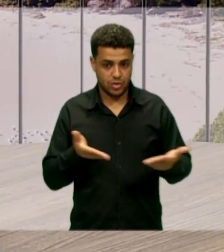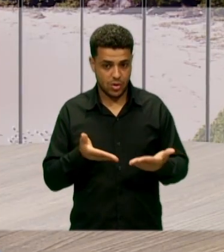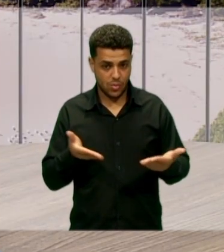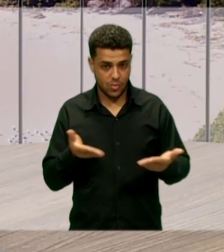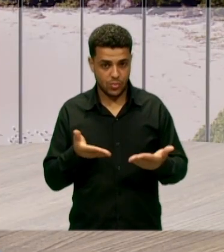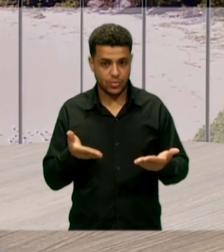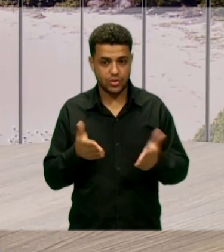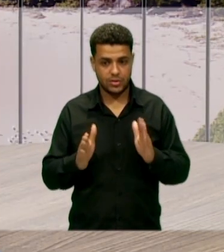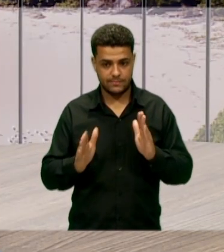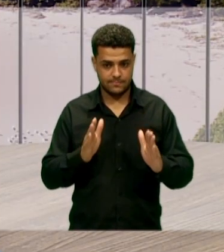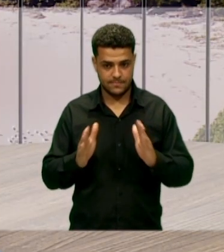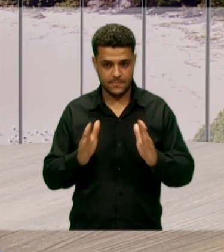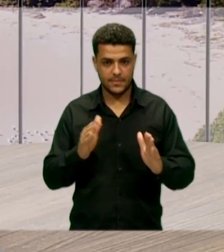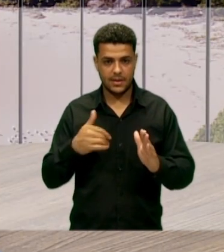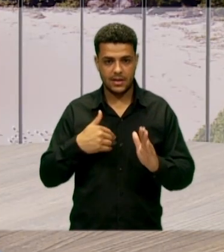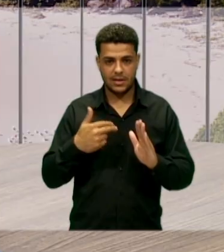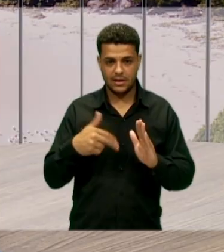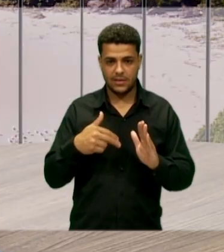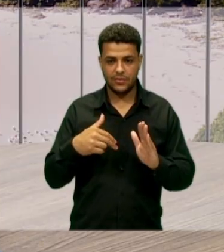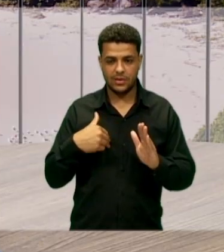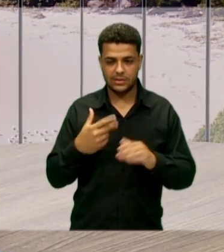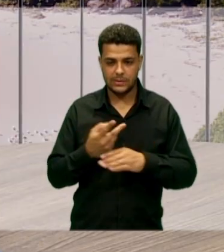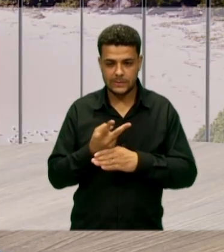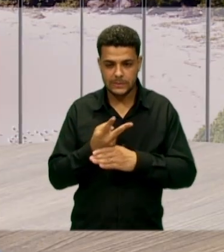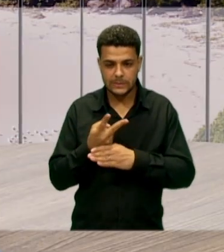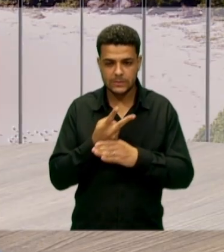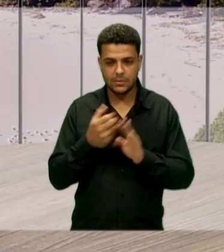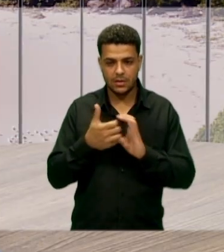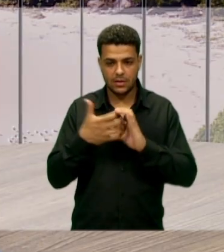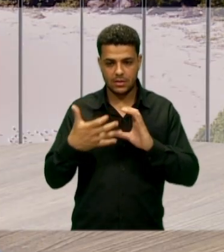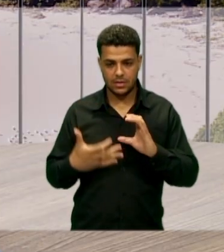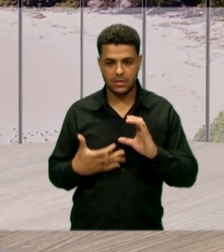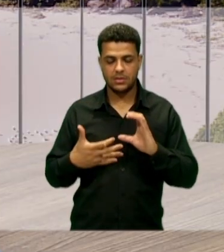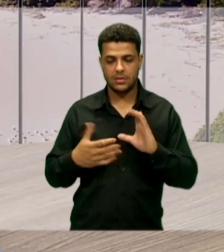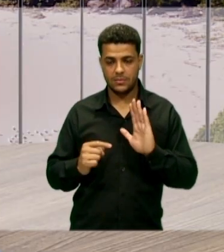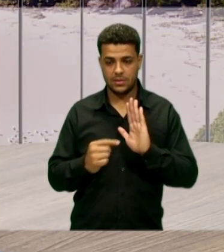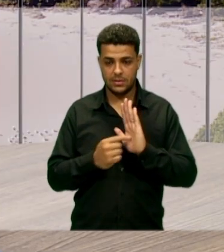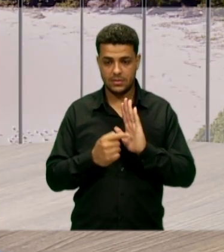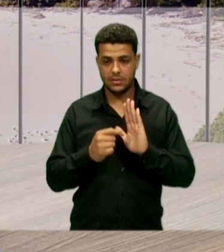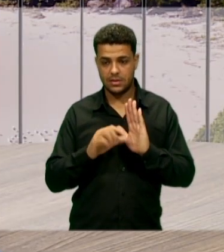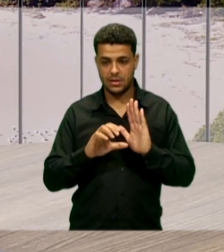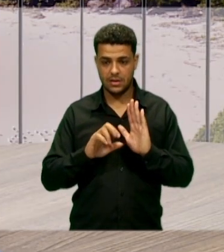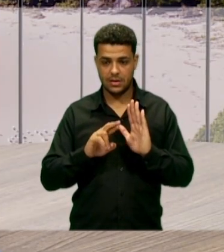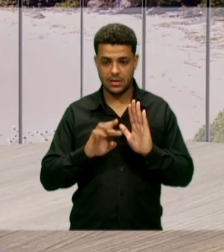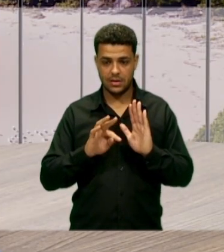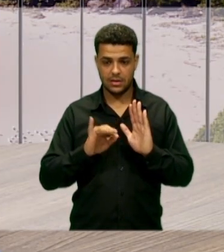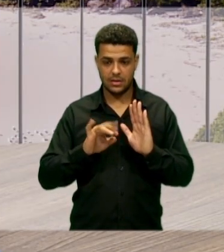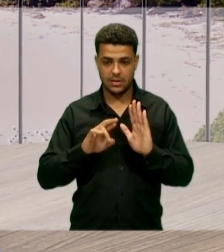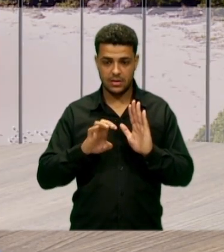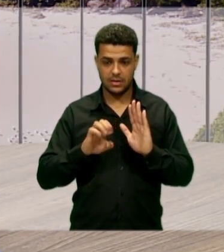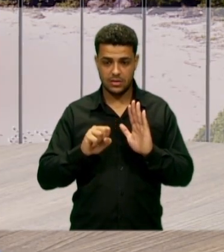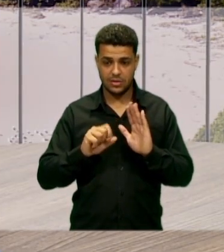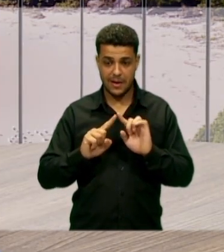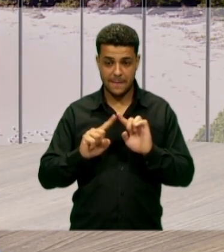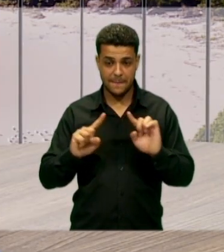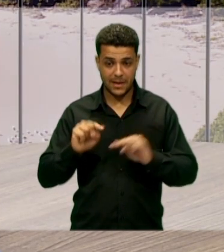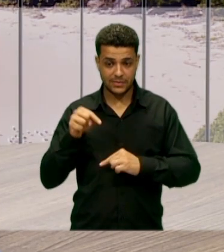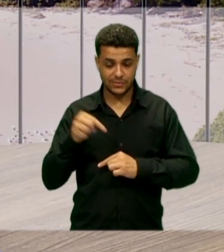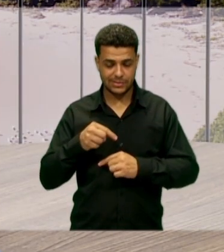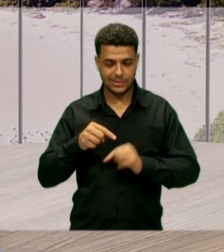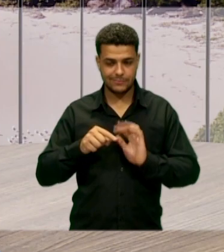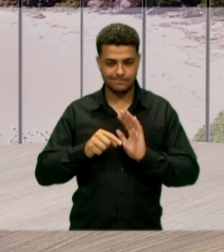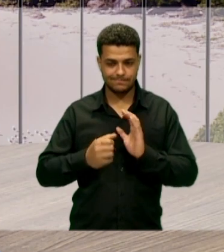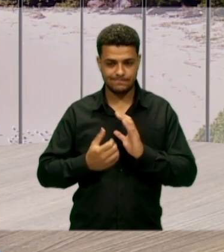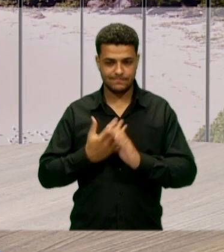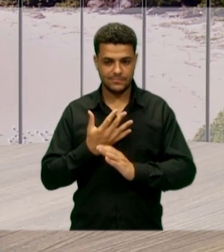ela está simplesmente buscando algumas características de biomarcadores, Mas para você elaborar uma pesquisa desse